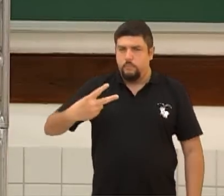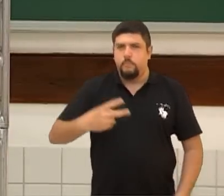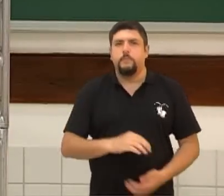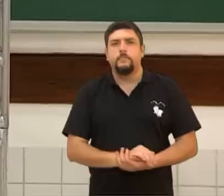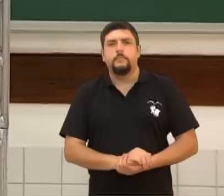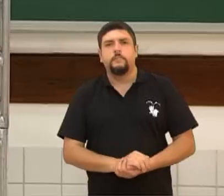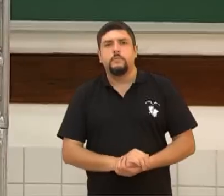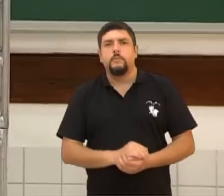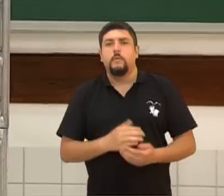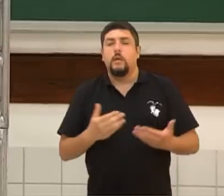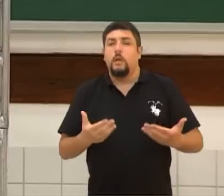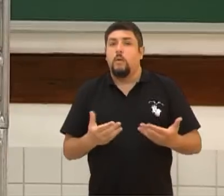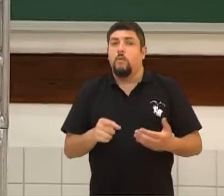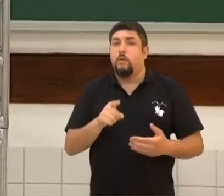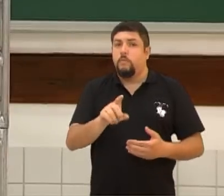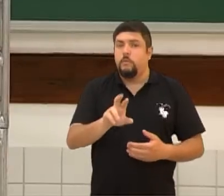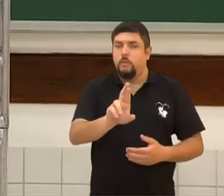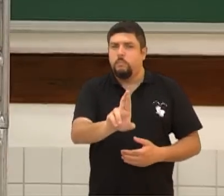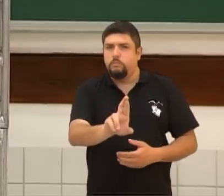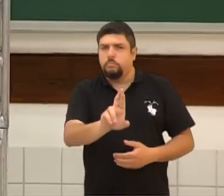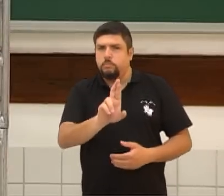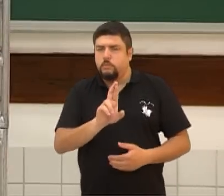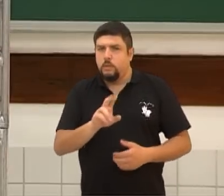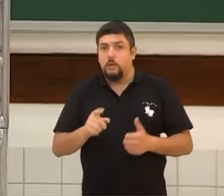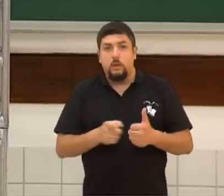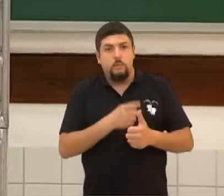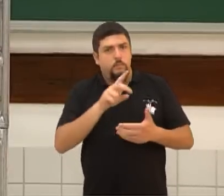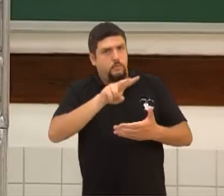Então, vou convidar você para responder essa atividade. Vamos